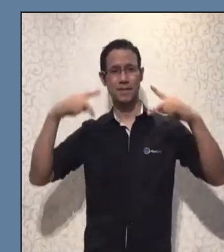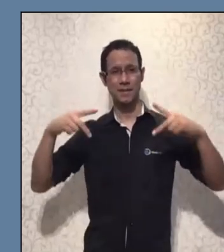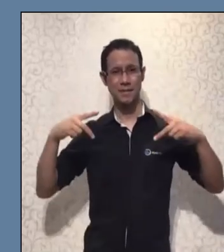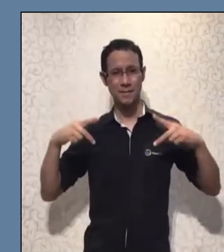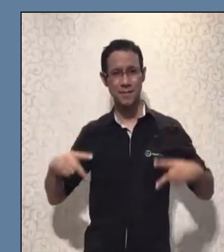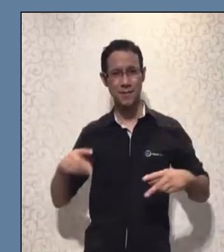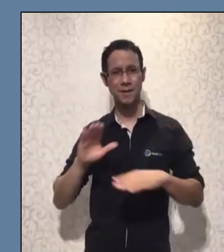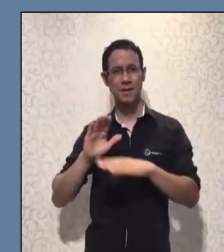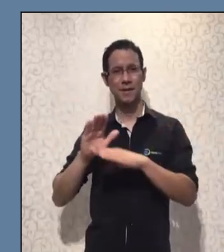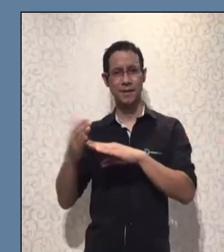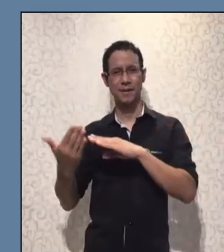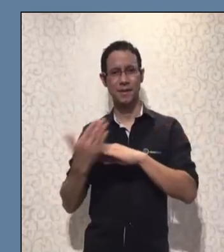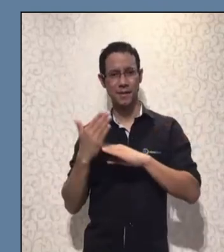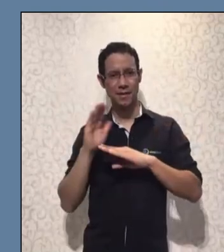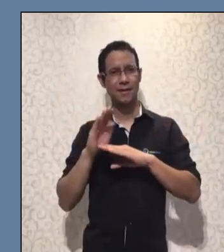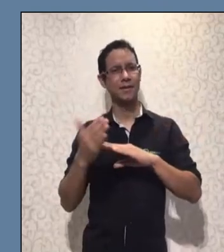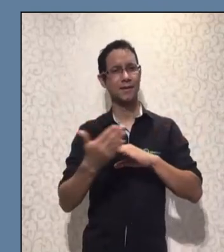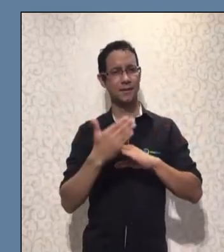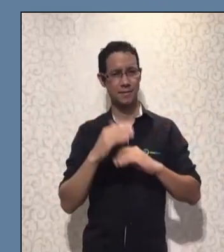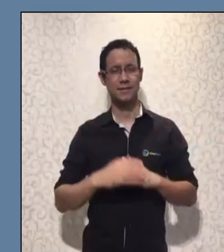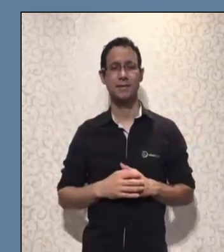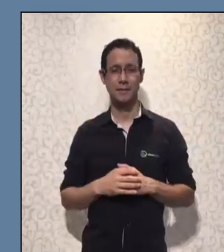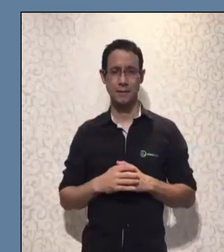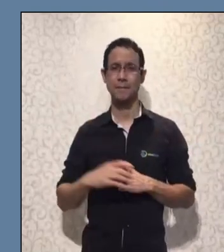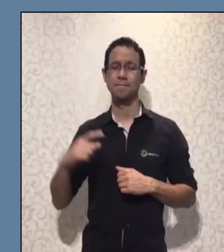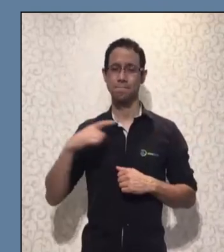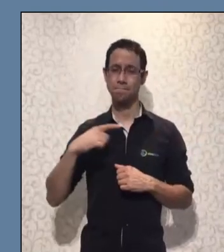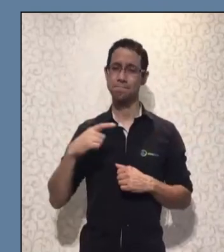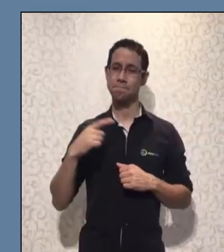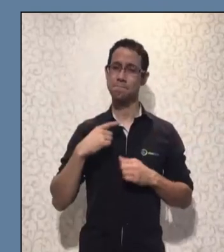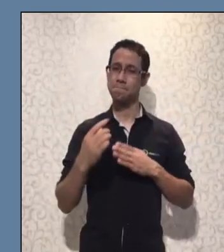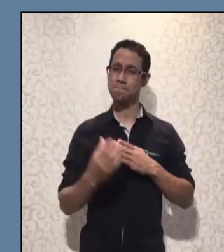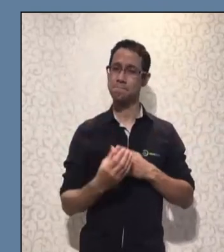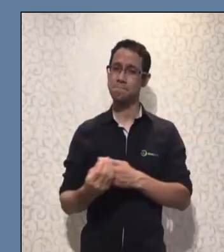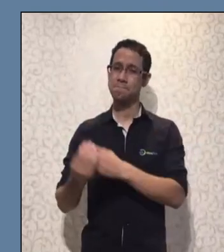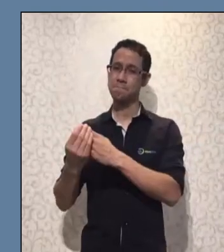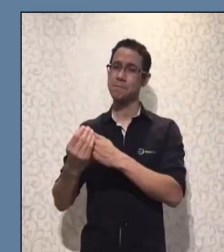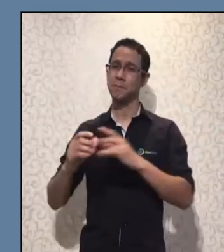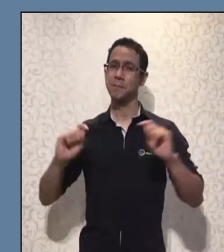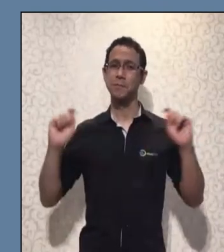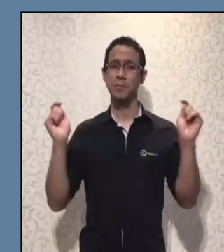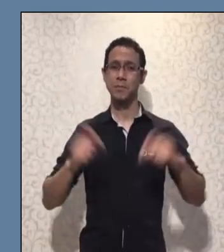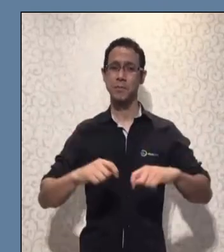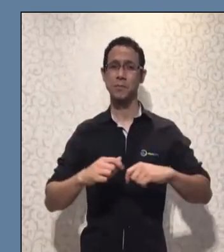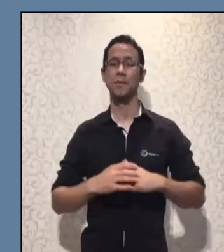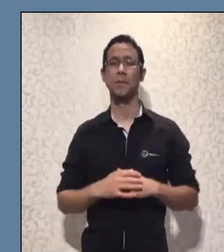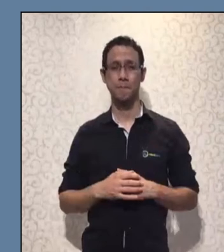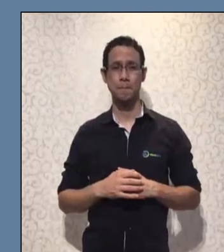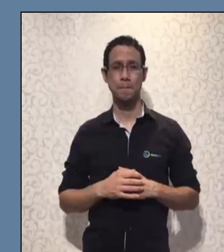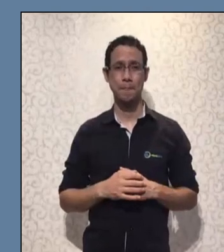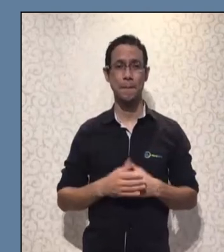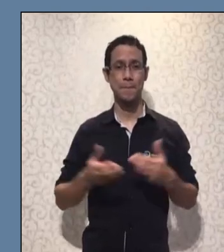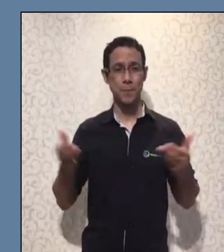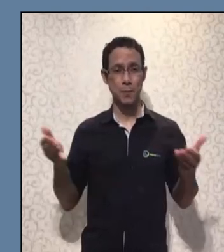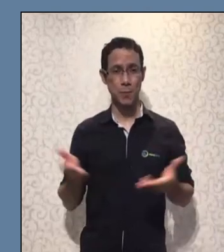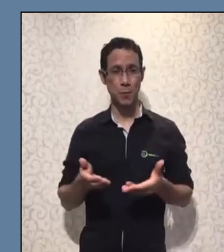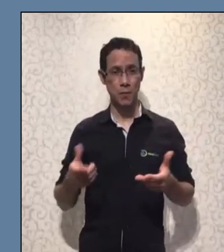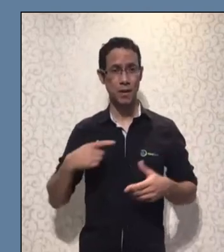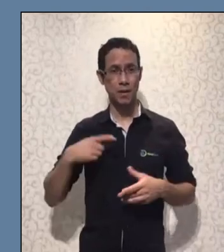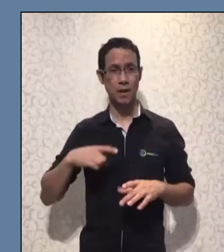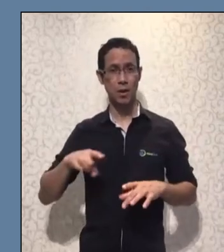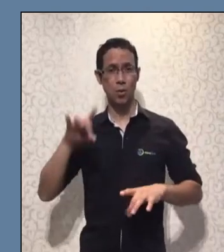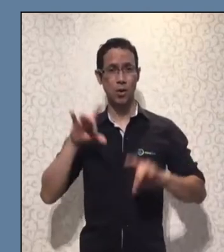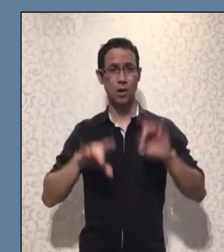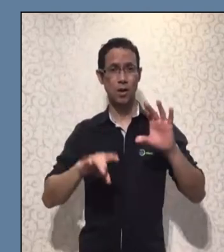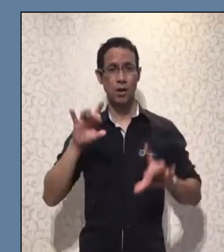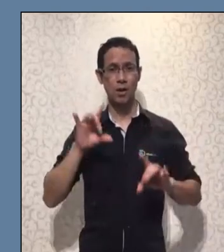que aí nós temos um caminho possível, né, a gente fala... Hoje em dia, muitos termos como curadoria compartilhada são